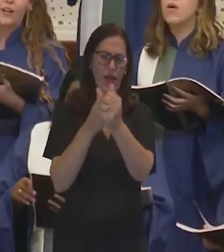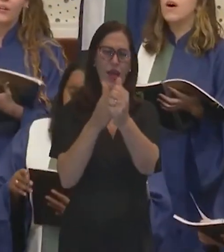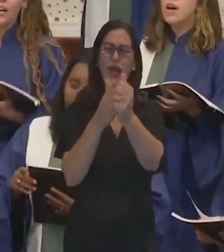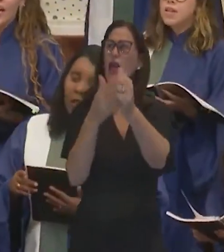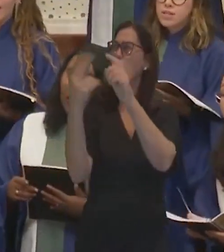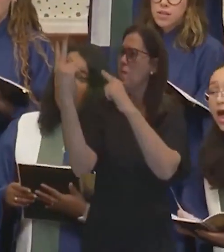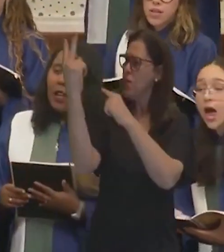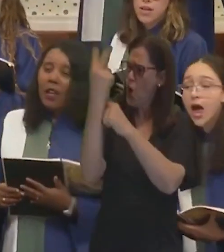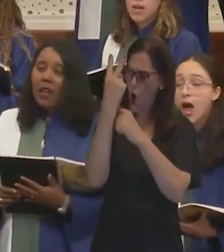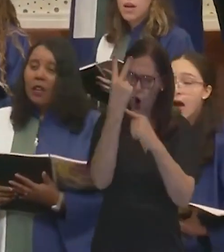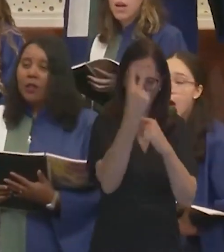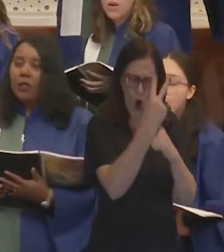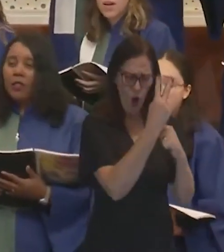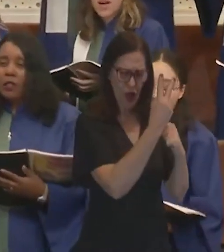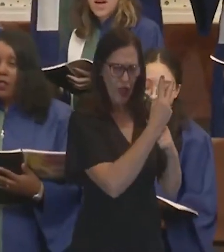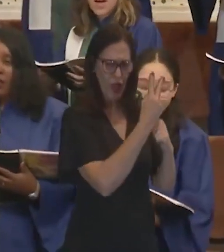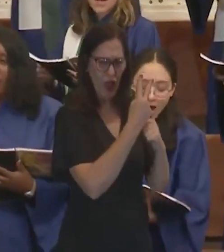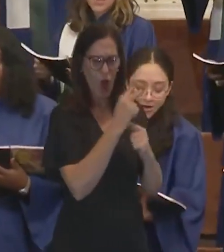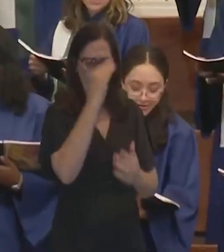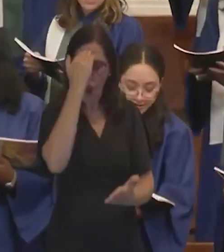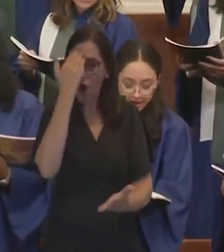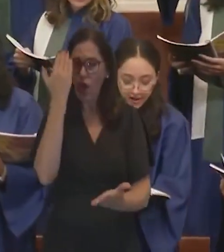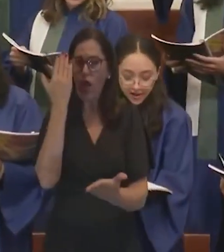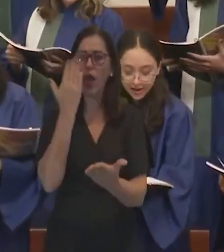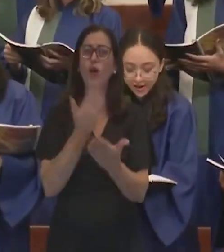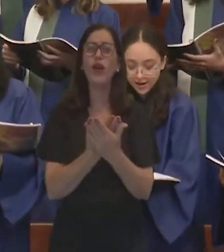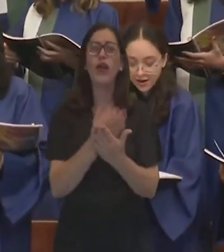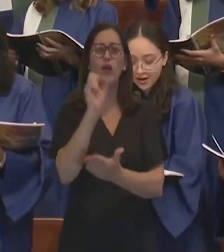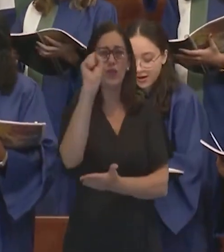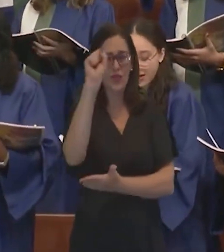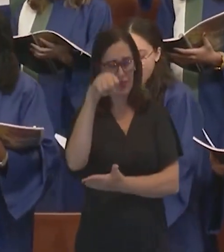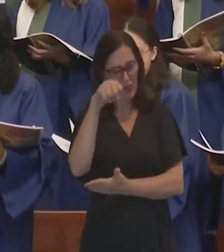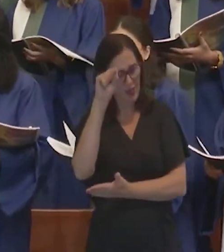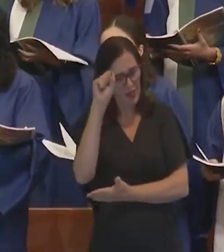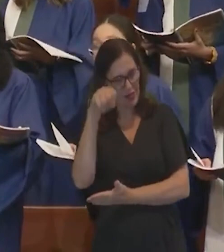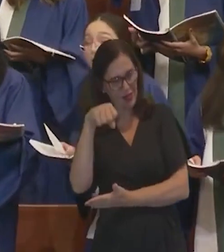proteção eu creio sim